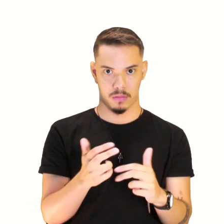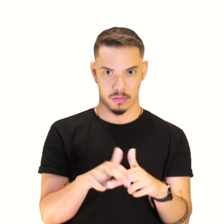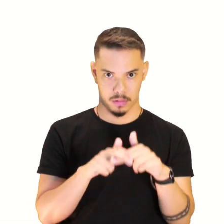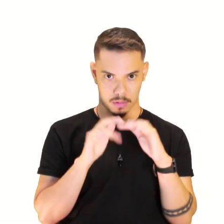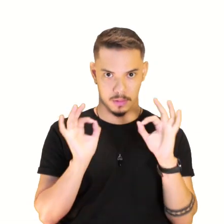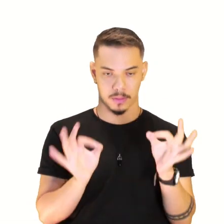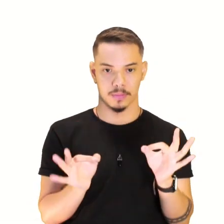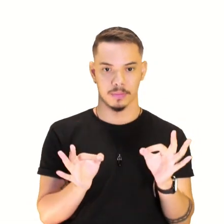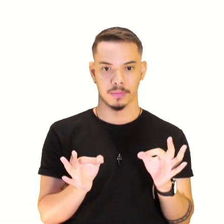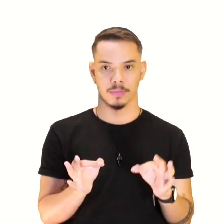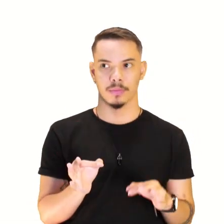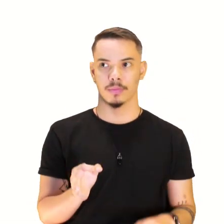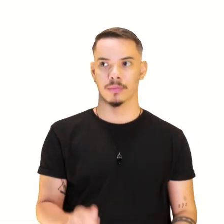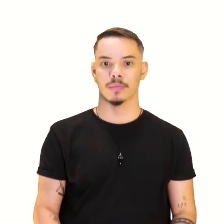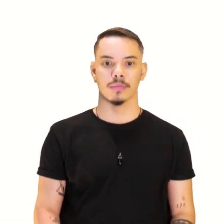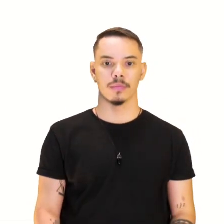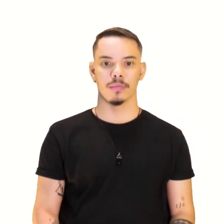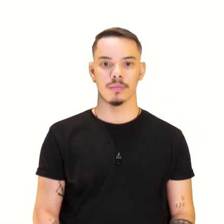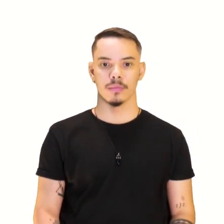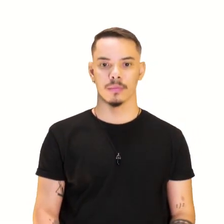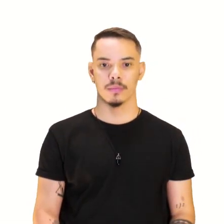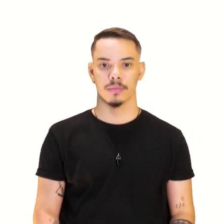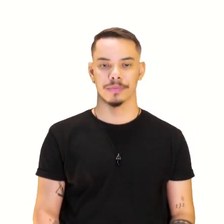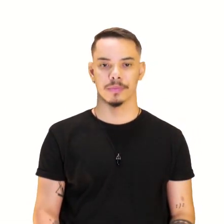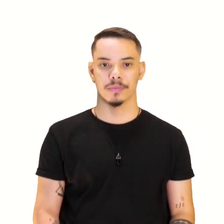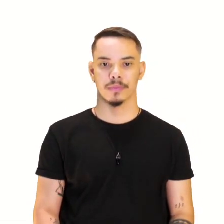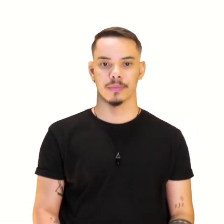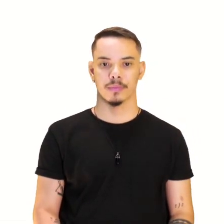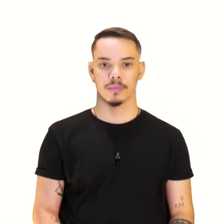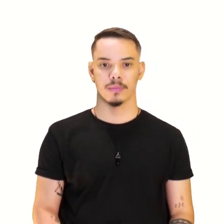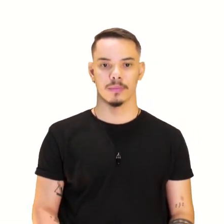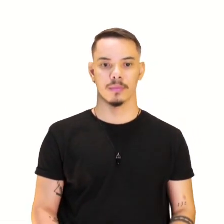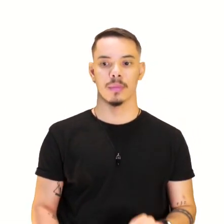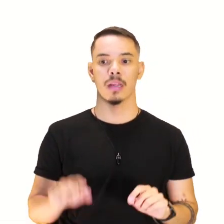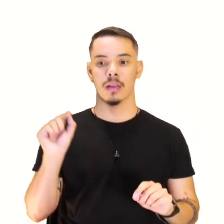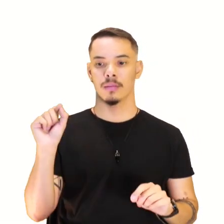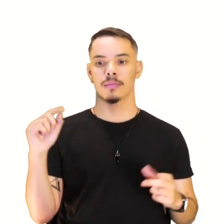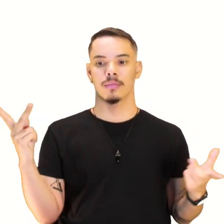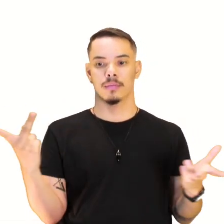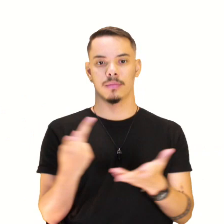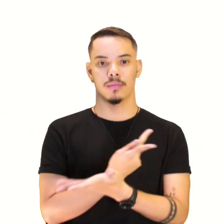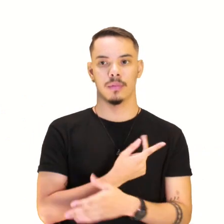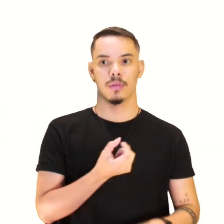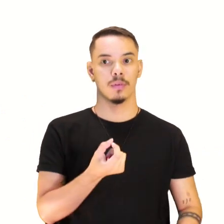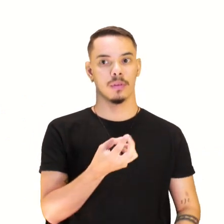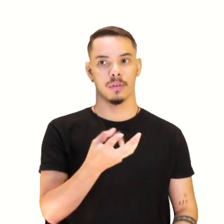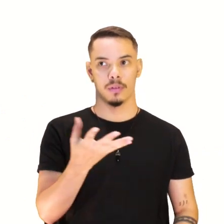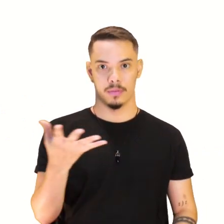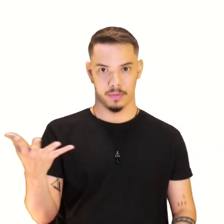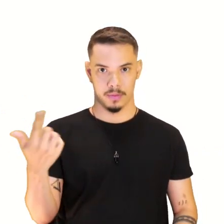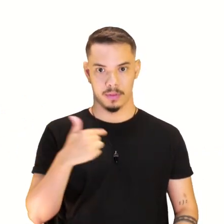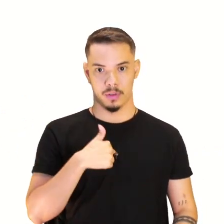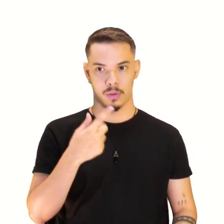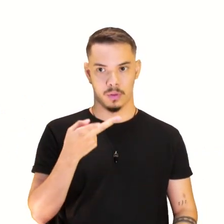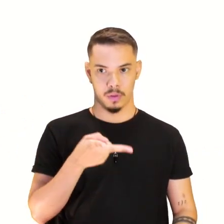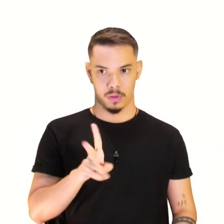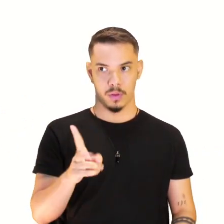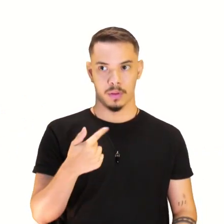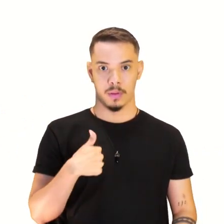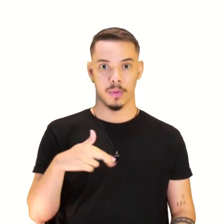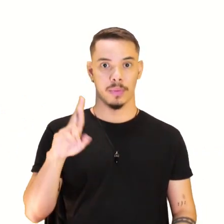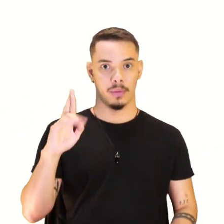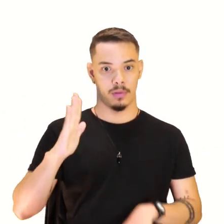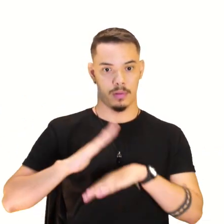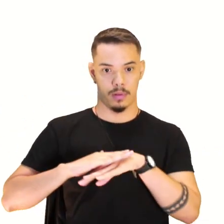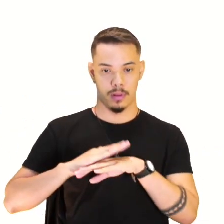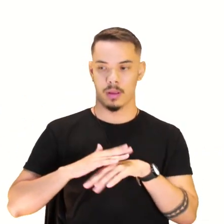ser o R$1 do dia anterior mais 1, né? E isso acontece a quantidade de vezes que eu continuar, que eu quiser.